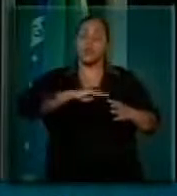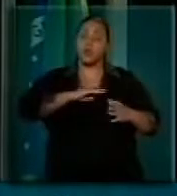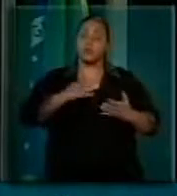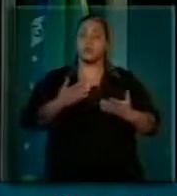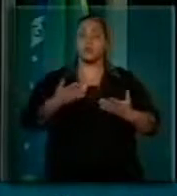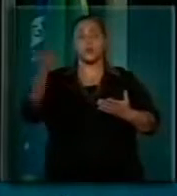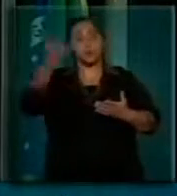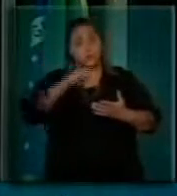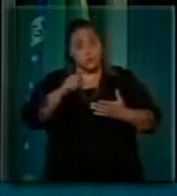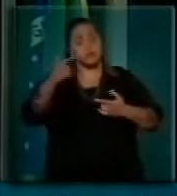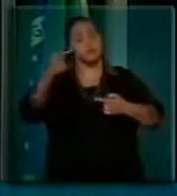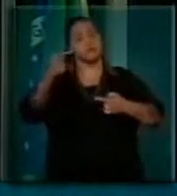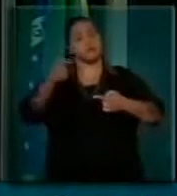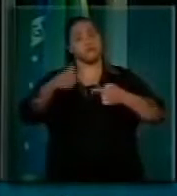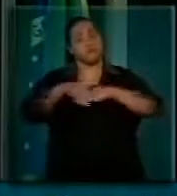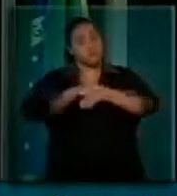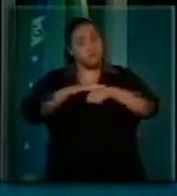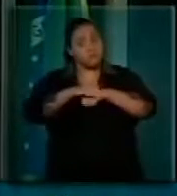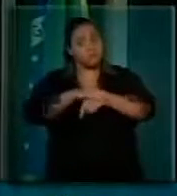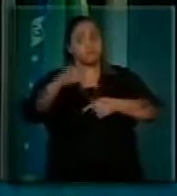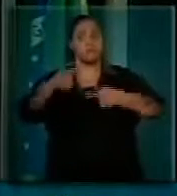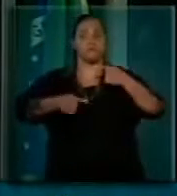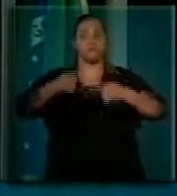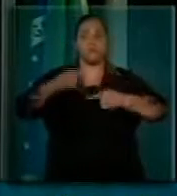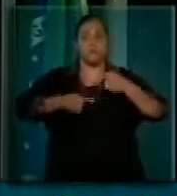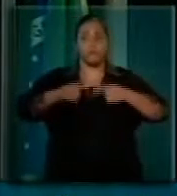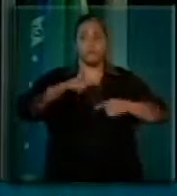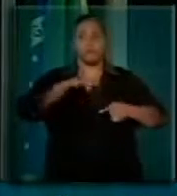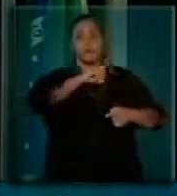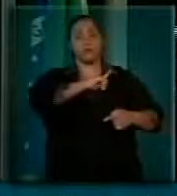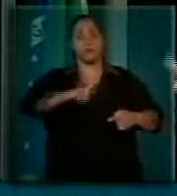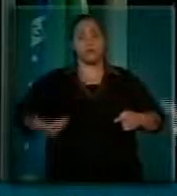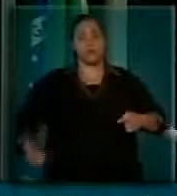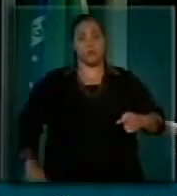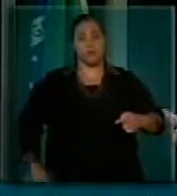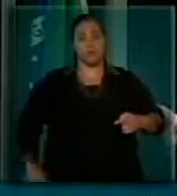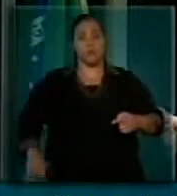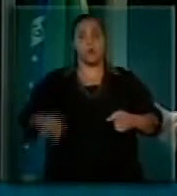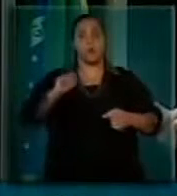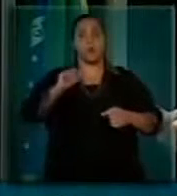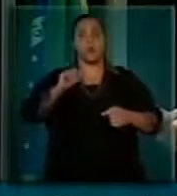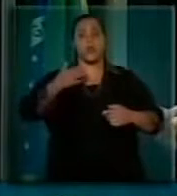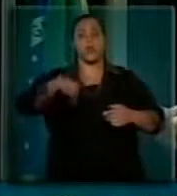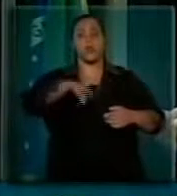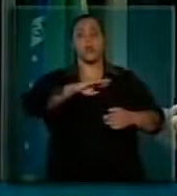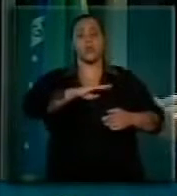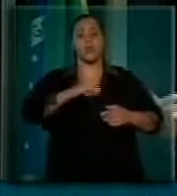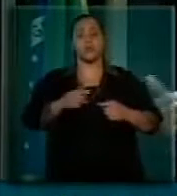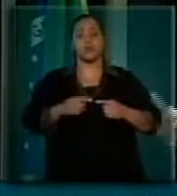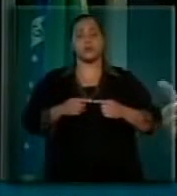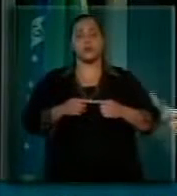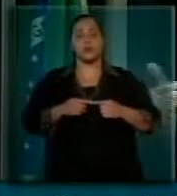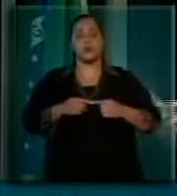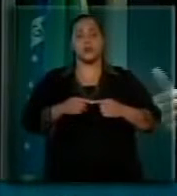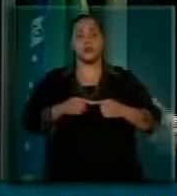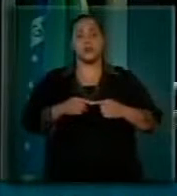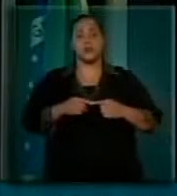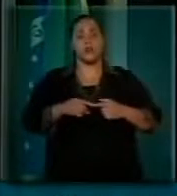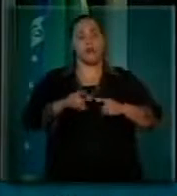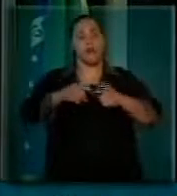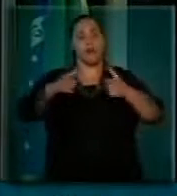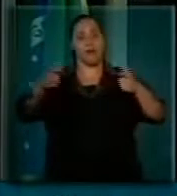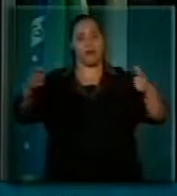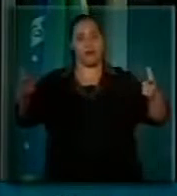em diálogos com estes governadores e o que nós colocamos, a grande maioria do que